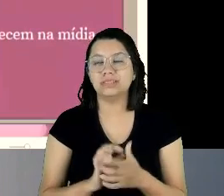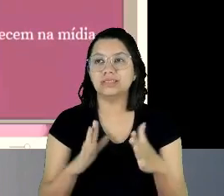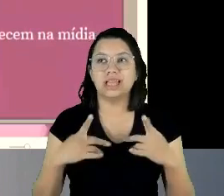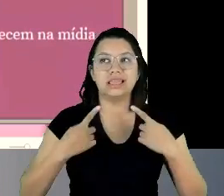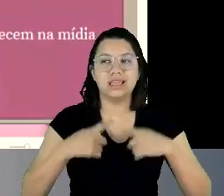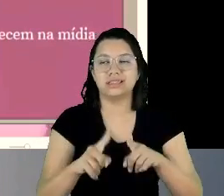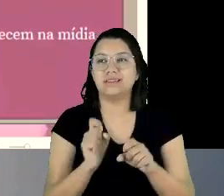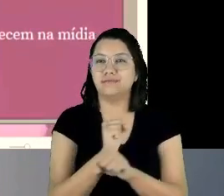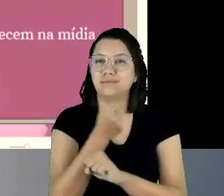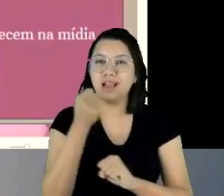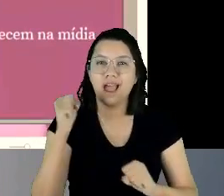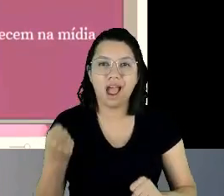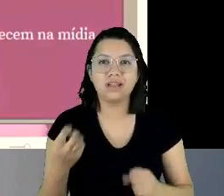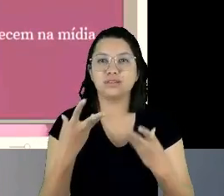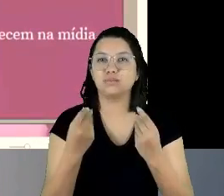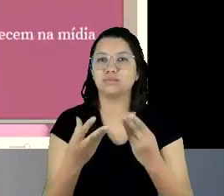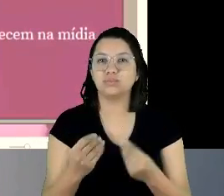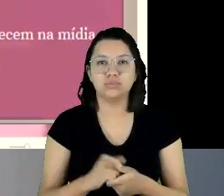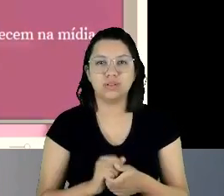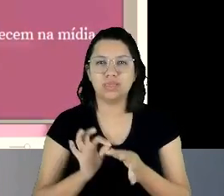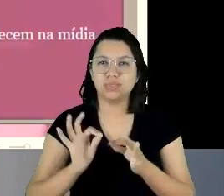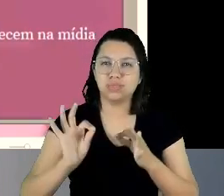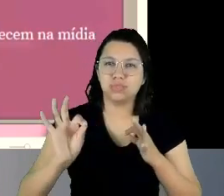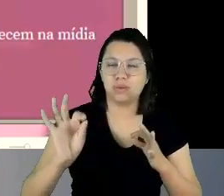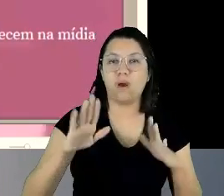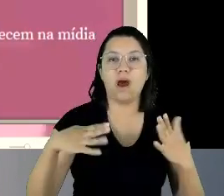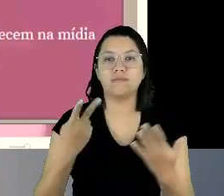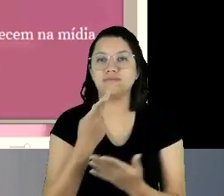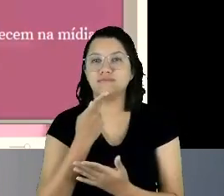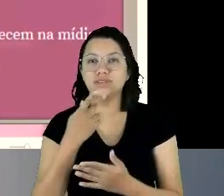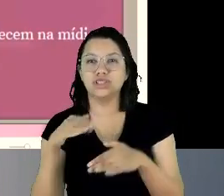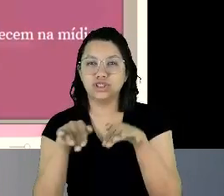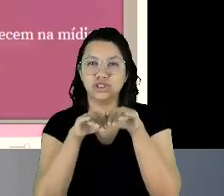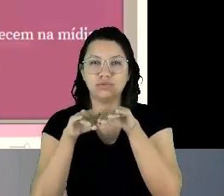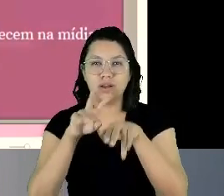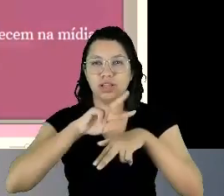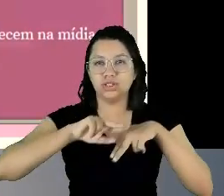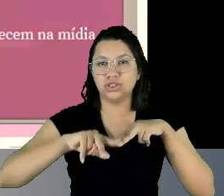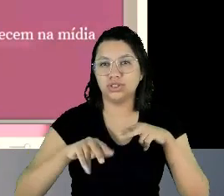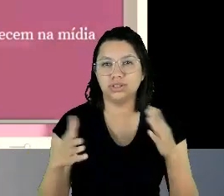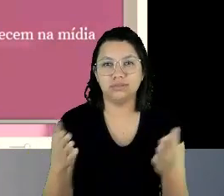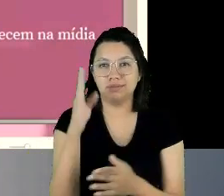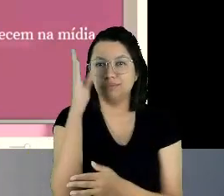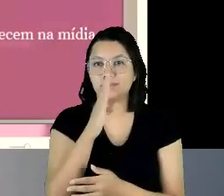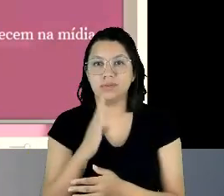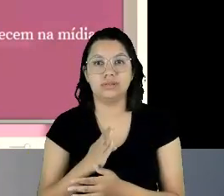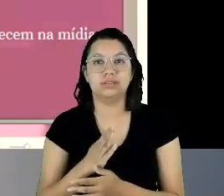desafio muito grande ainda, muito longo, quando se trata de igualdade de gênero no